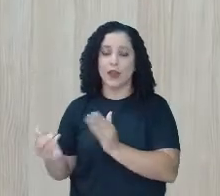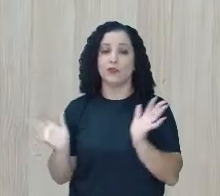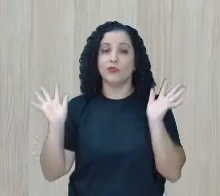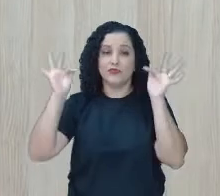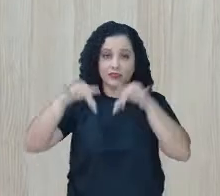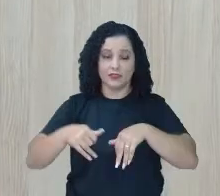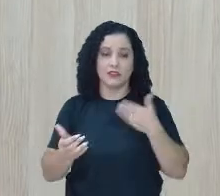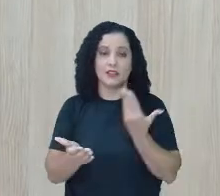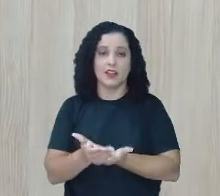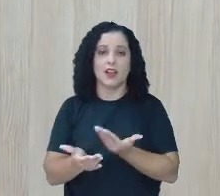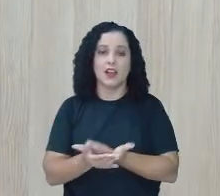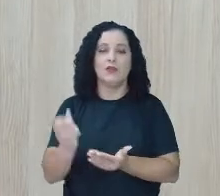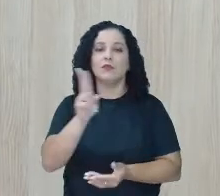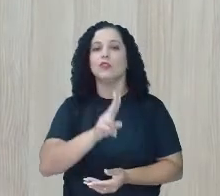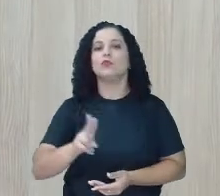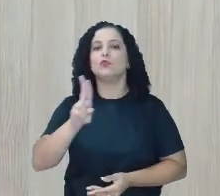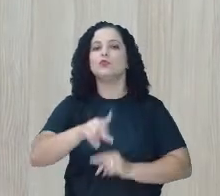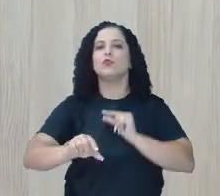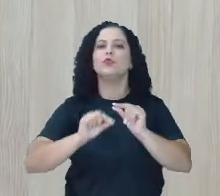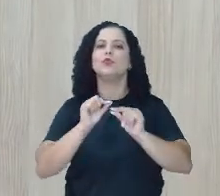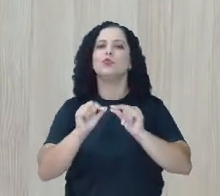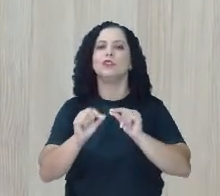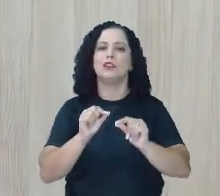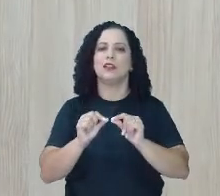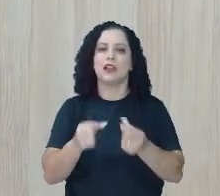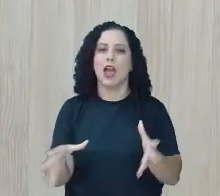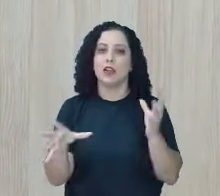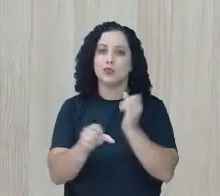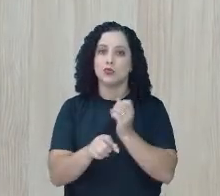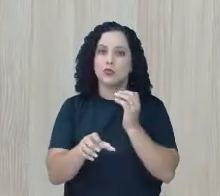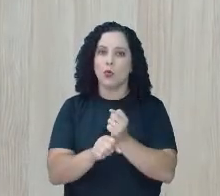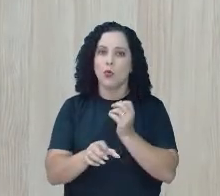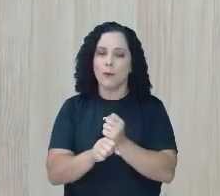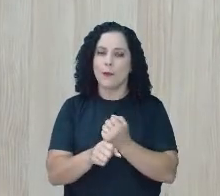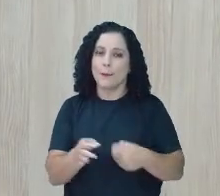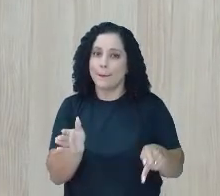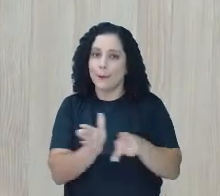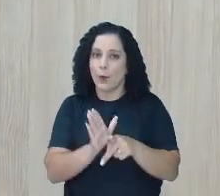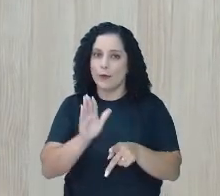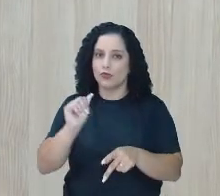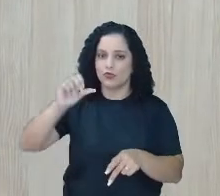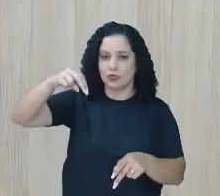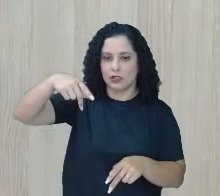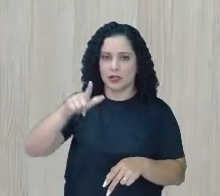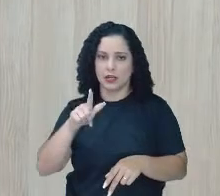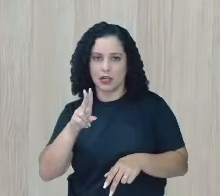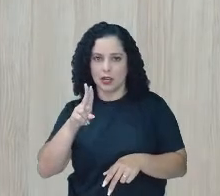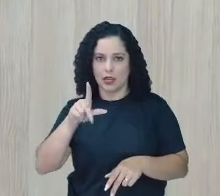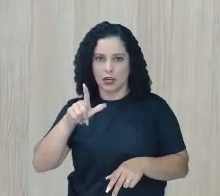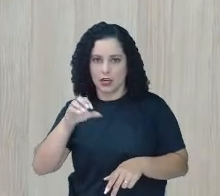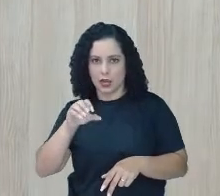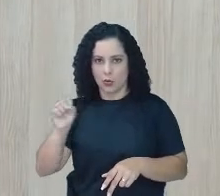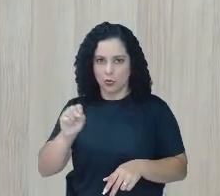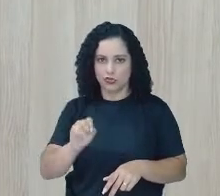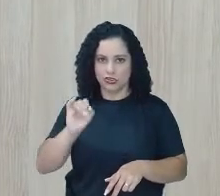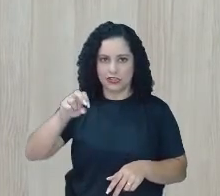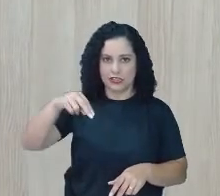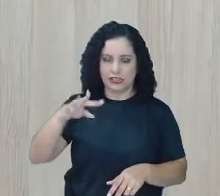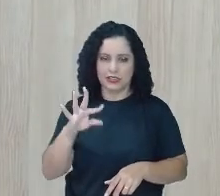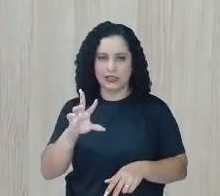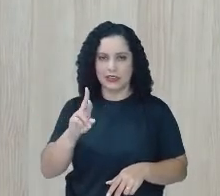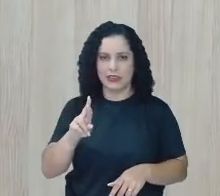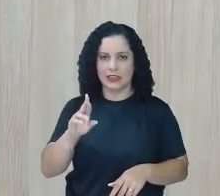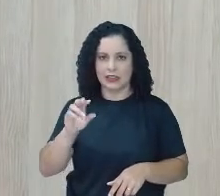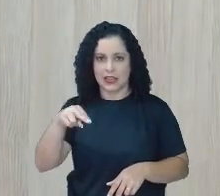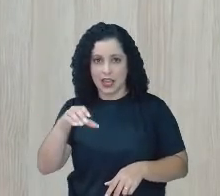aula, a gente utilizou a ideia da soma dos ângulos internos de um polígono qualquer. Lembra que a gente utilizou a